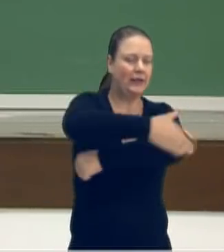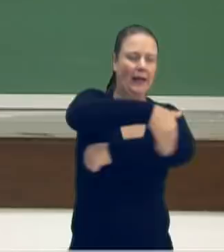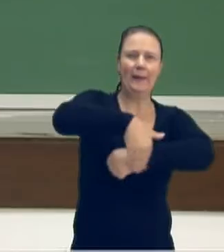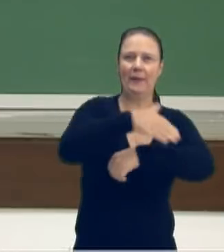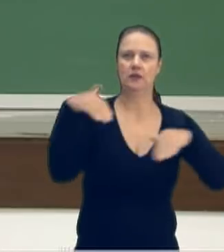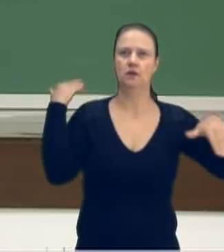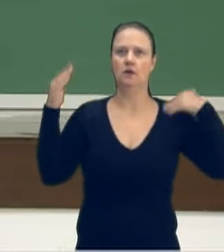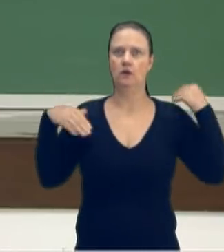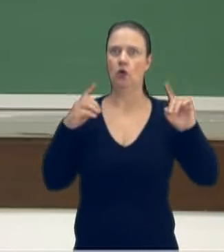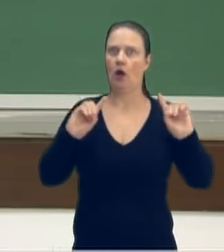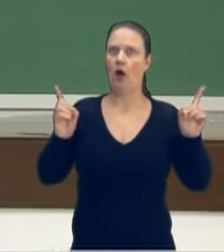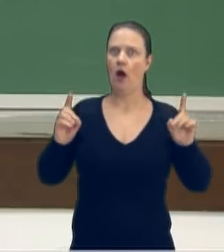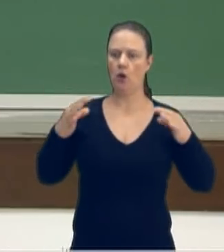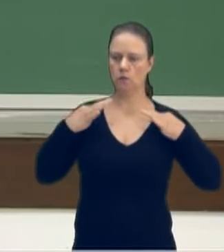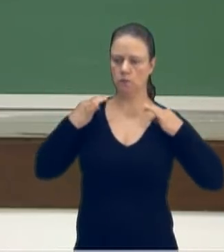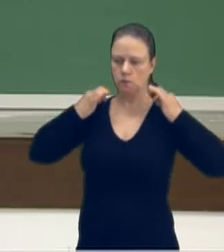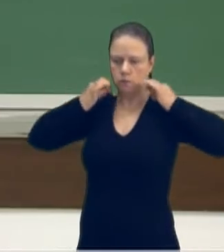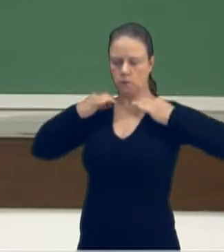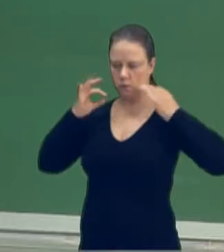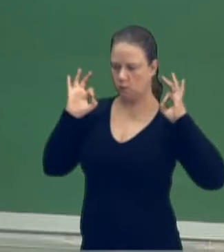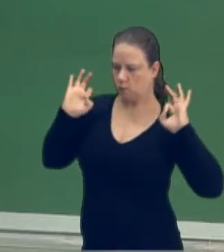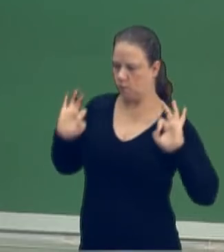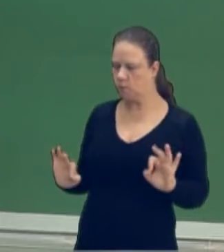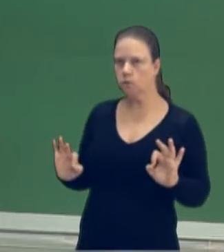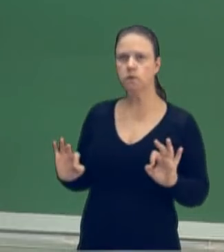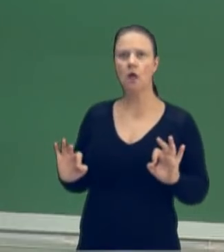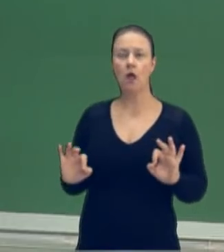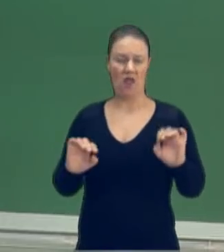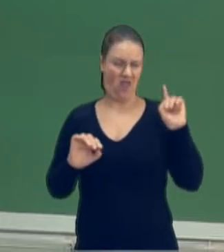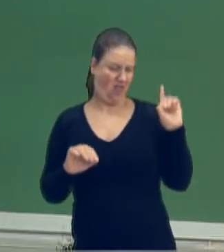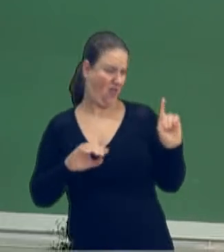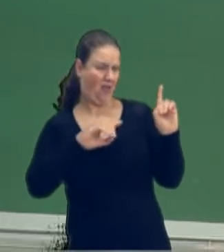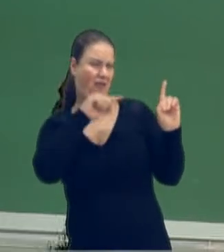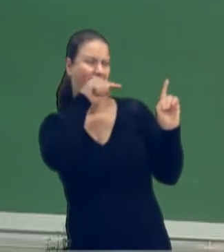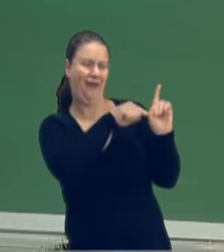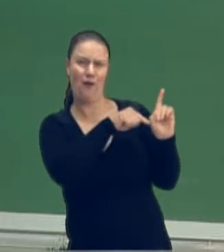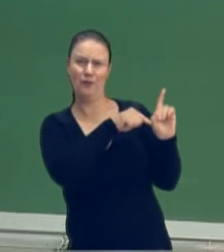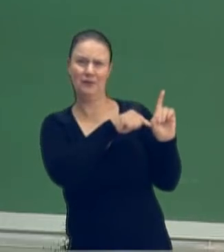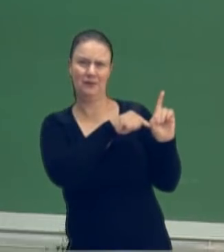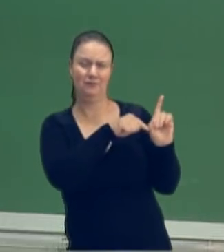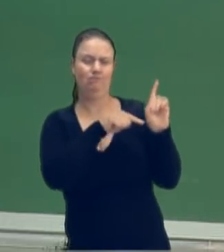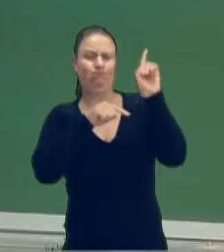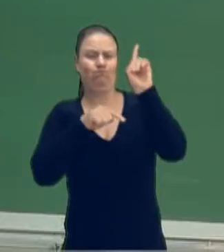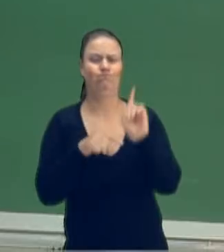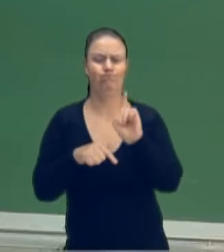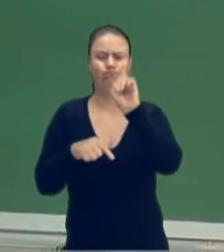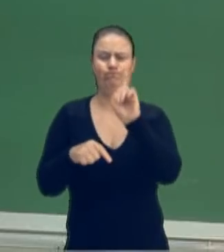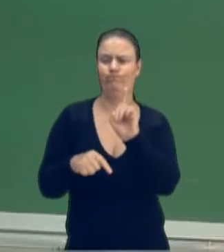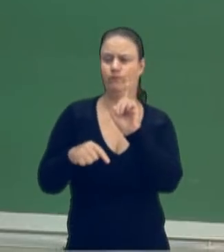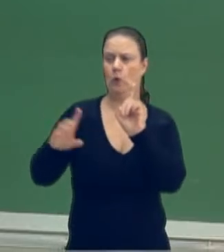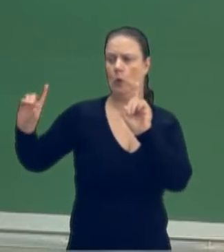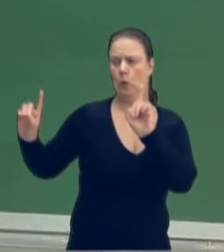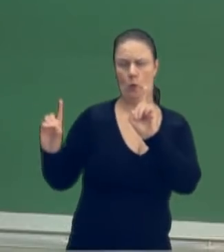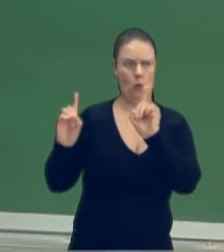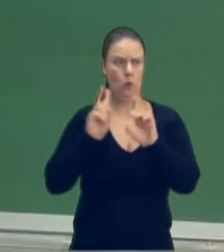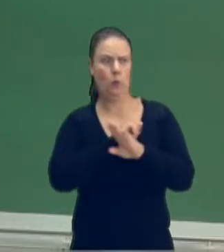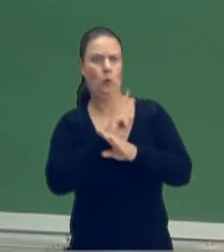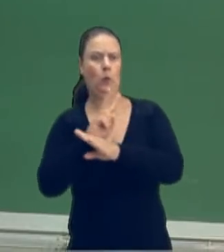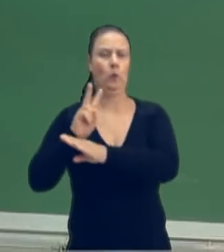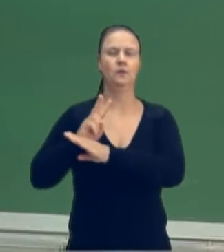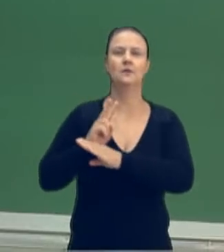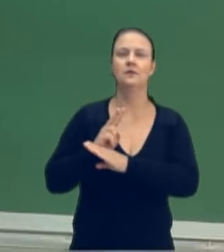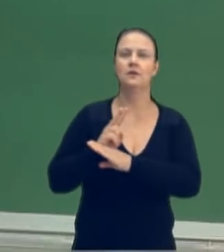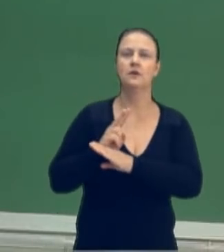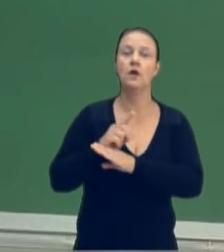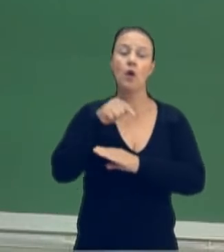precisava de vestimentas, uma cerimônia especial. Ele é um Deus encarnado na terra. Graças a ele, as cheias do rio